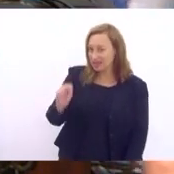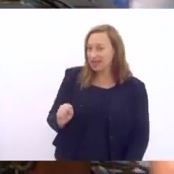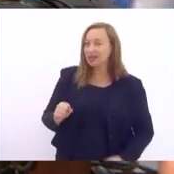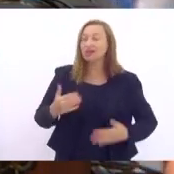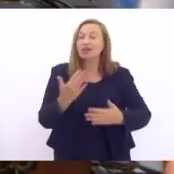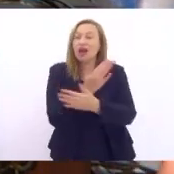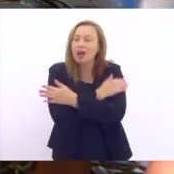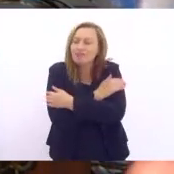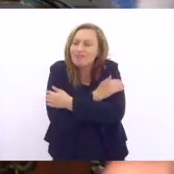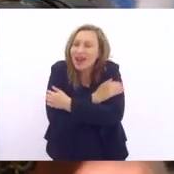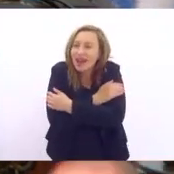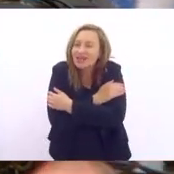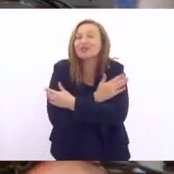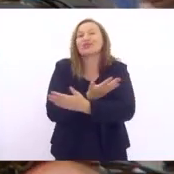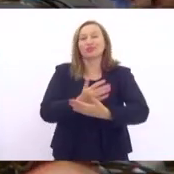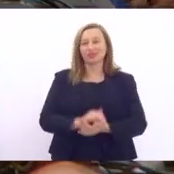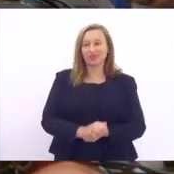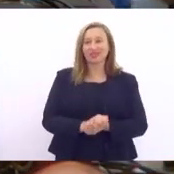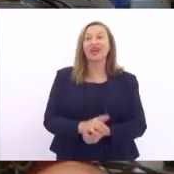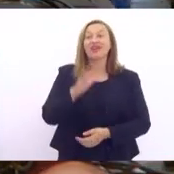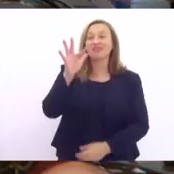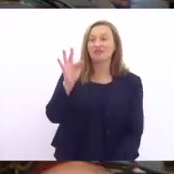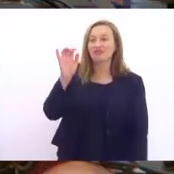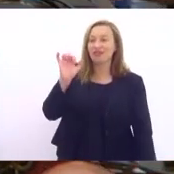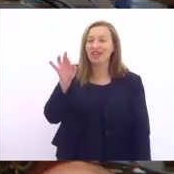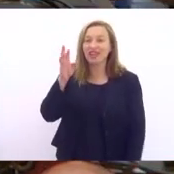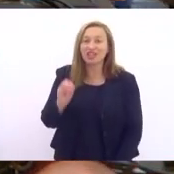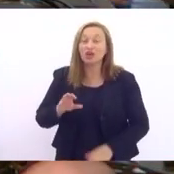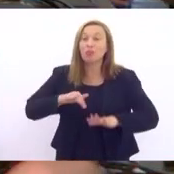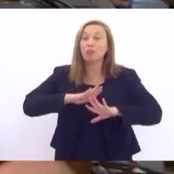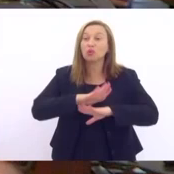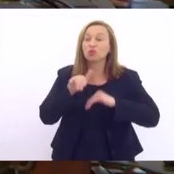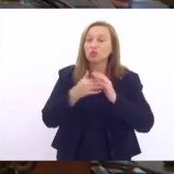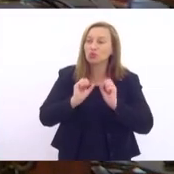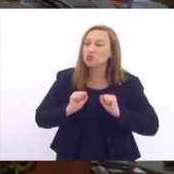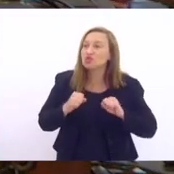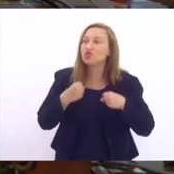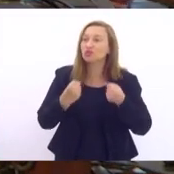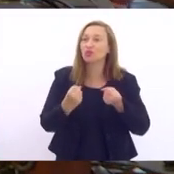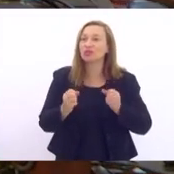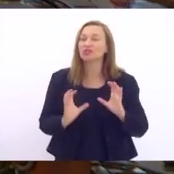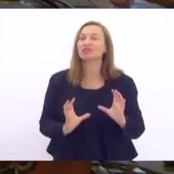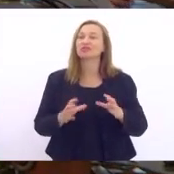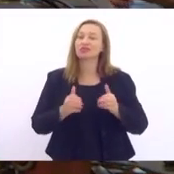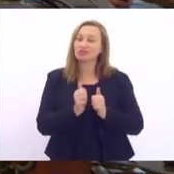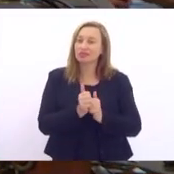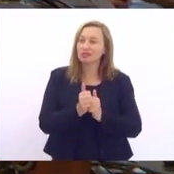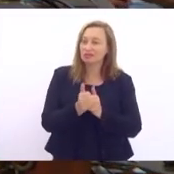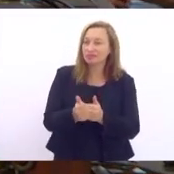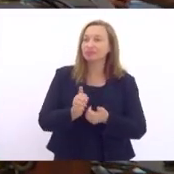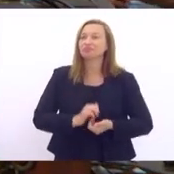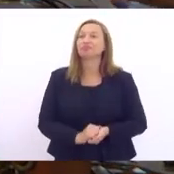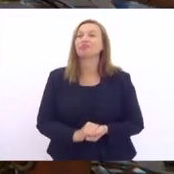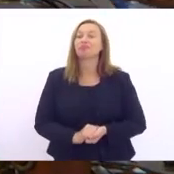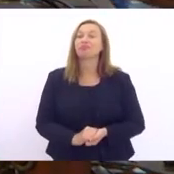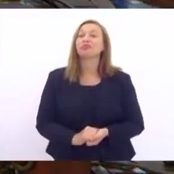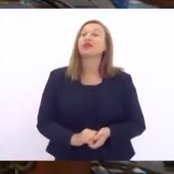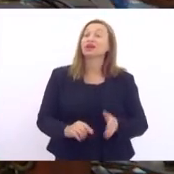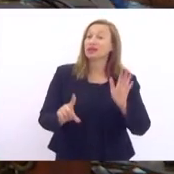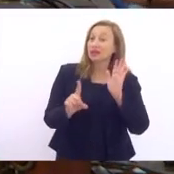abraço a Fernandinha por todo o empenho na condução dessa missão. Na atual legislatura, podemos destacar também de